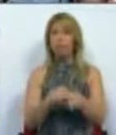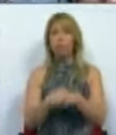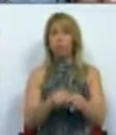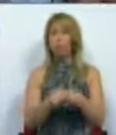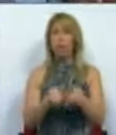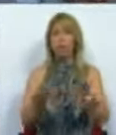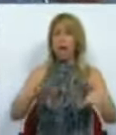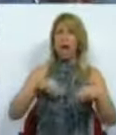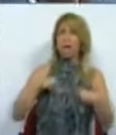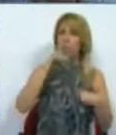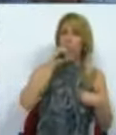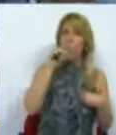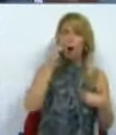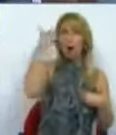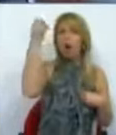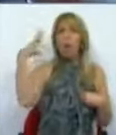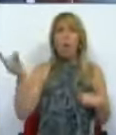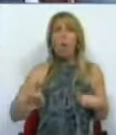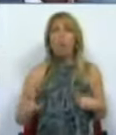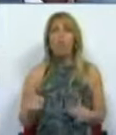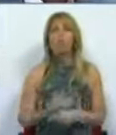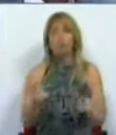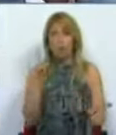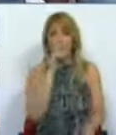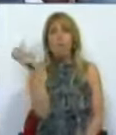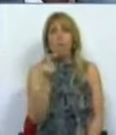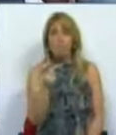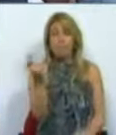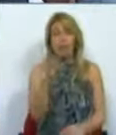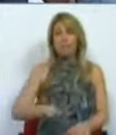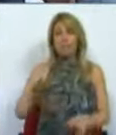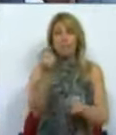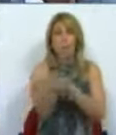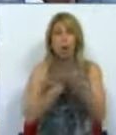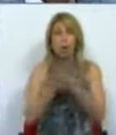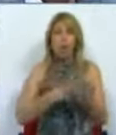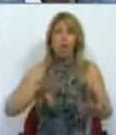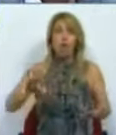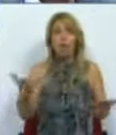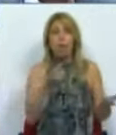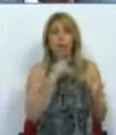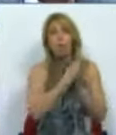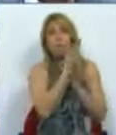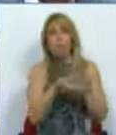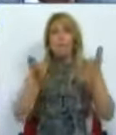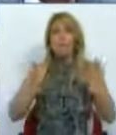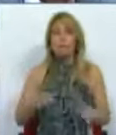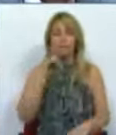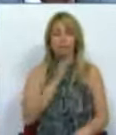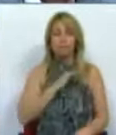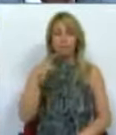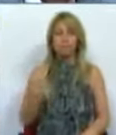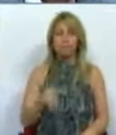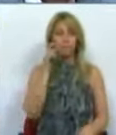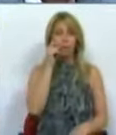que conhecem o quadro de fragilidade económico-financeira do país e as medidas que o mesmo reclamam. Senhora Presidente, Senhor